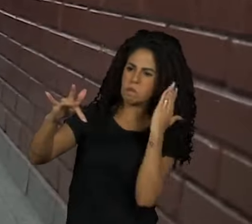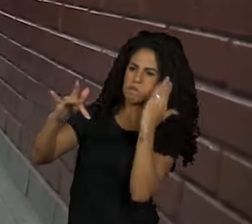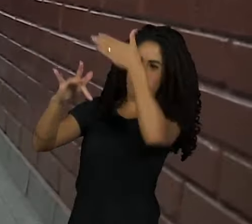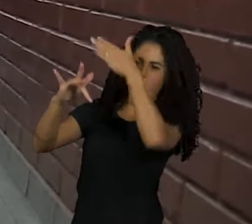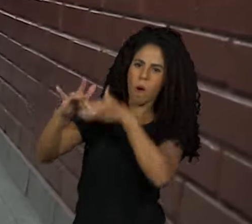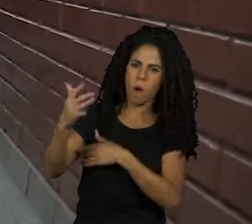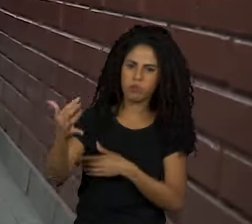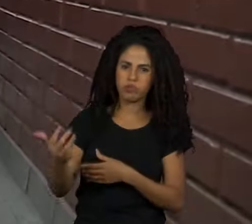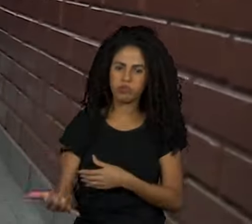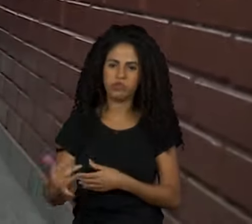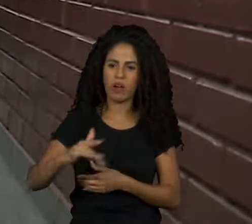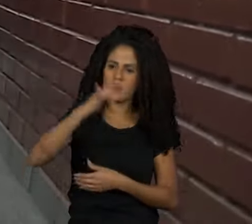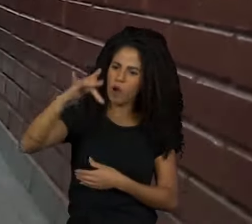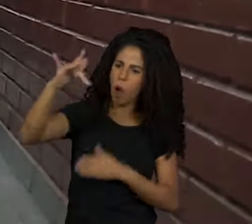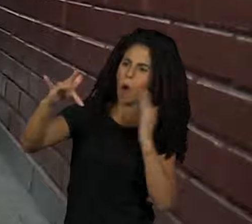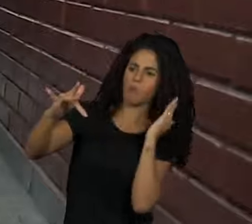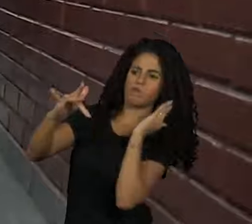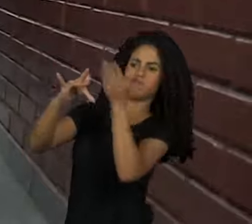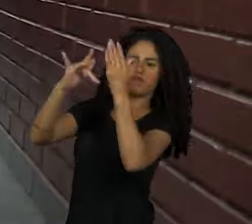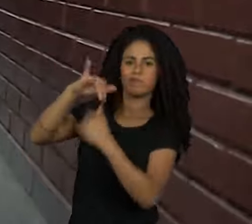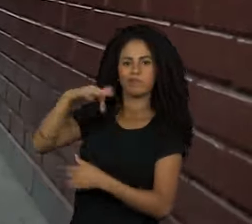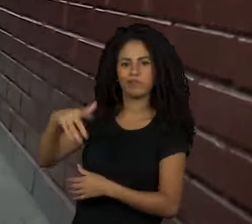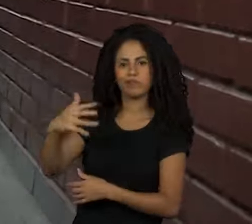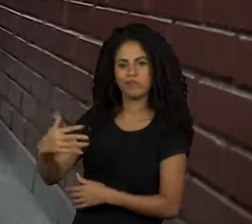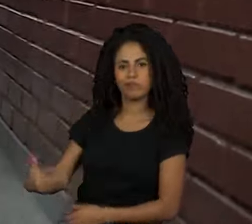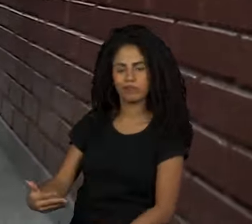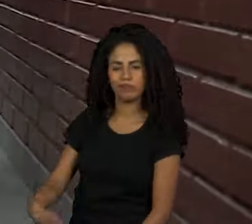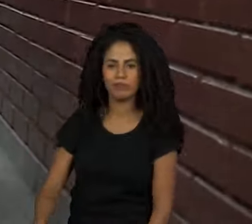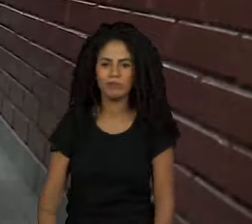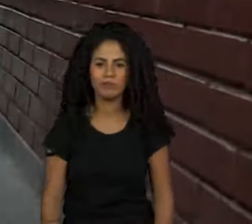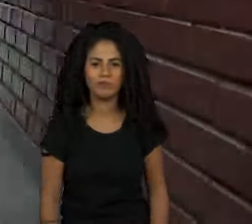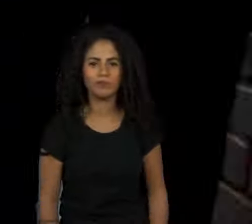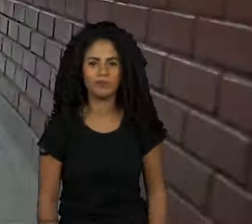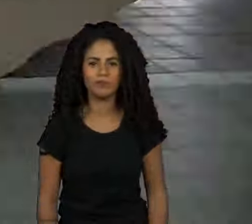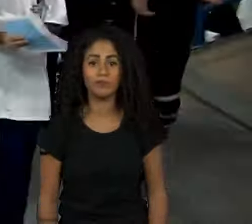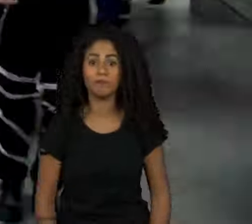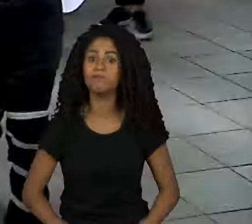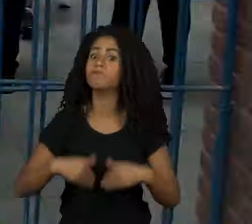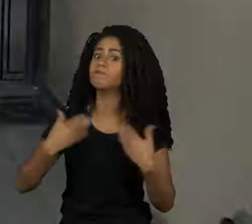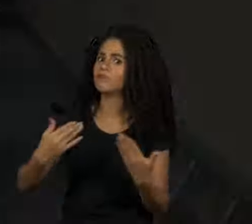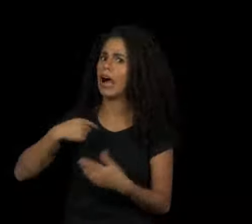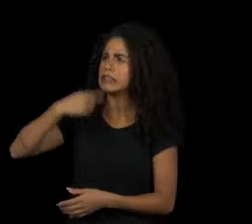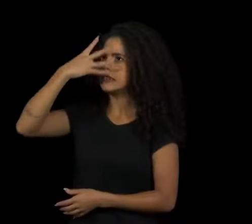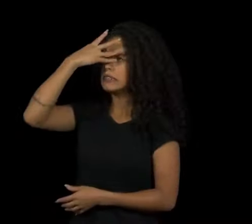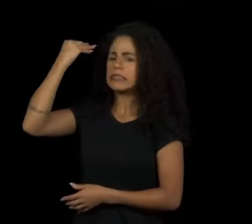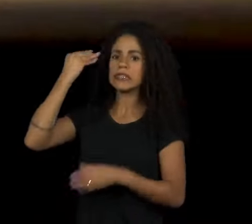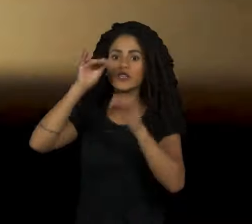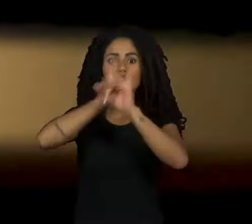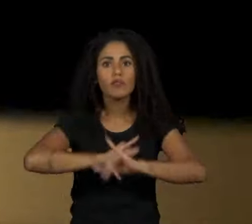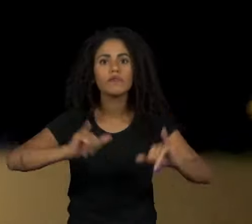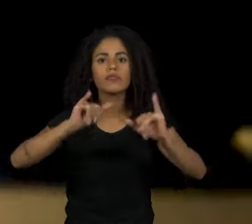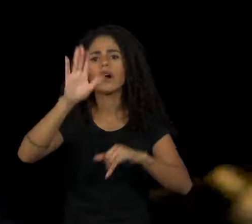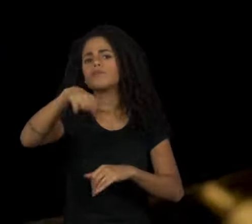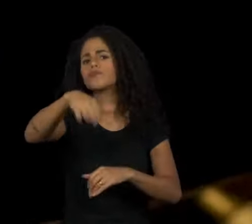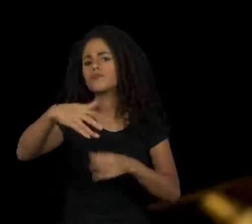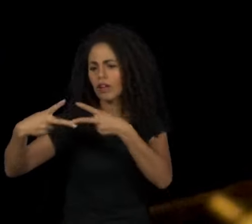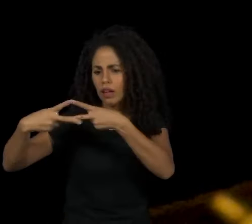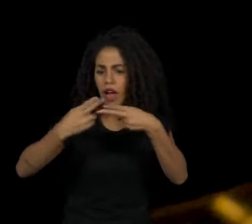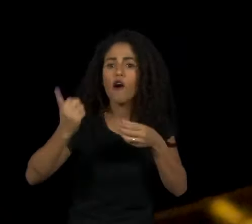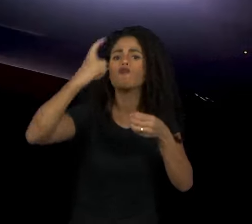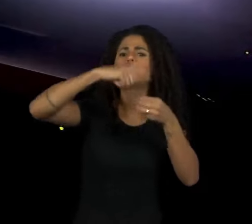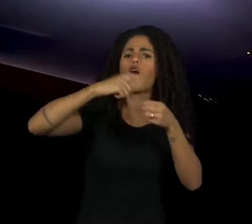Paulo Duarte, vamos combater o mosquito da dengue. Ah, eu esqueci de avisar, editor, por favor, volta as